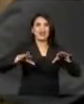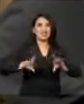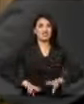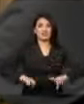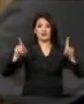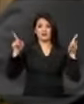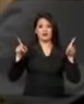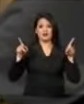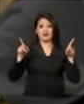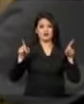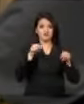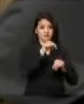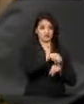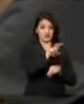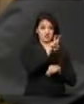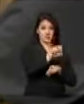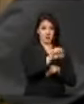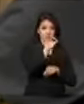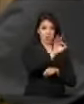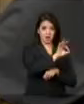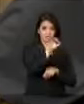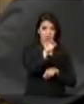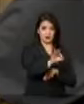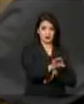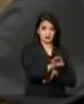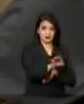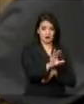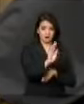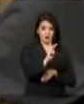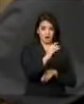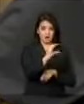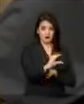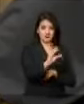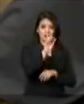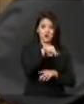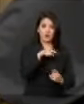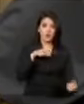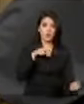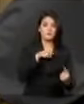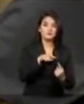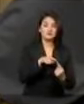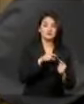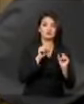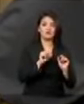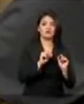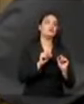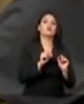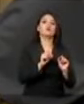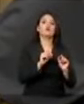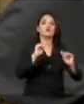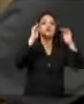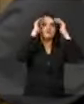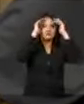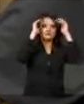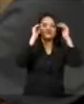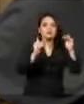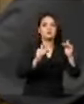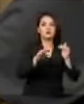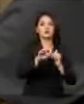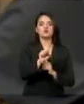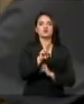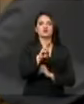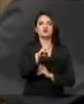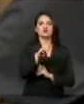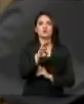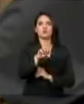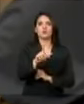contra decisões do Tribunal de Justiça de São Paulo era objetivando o cumprimento de súmulas do STJ, matérias sumuladas do